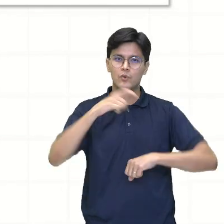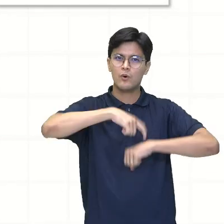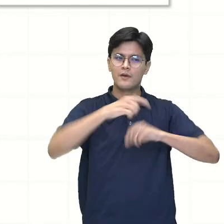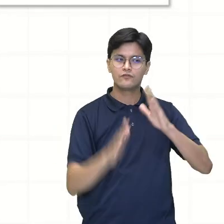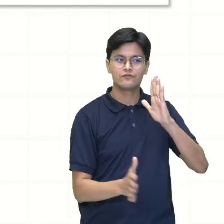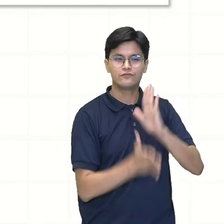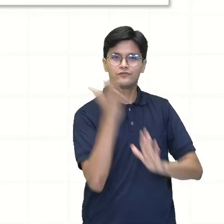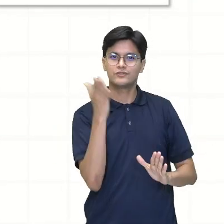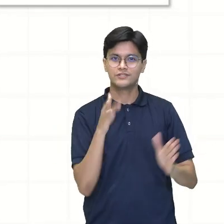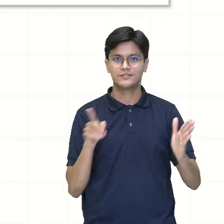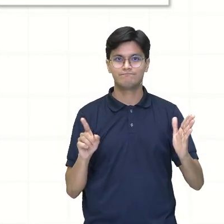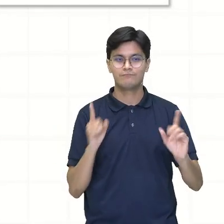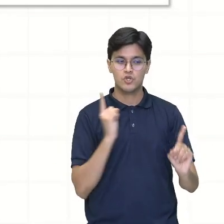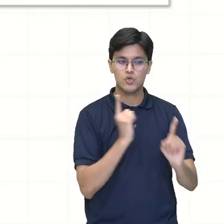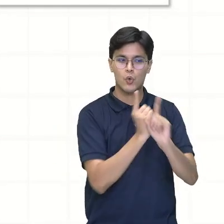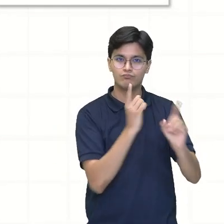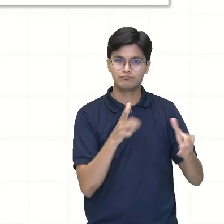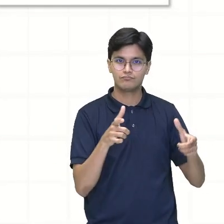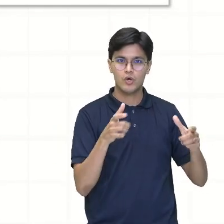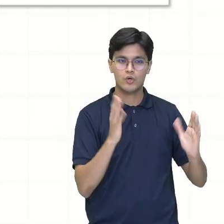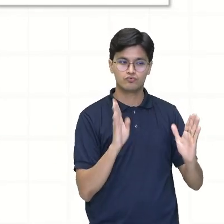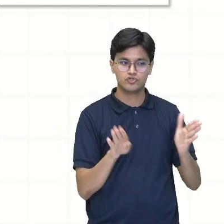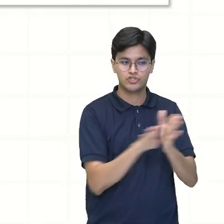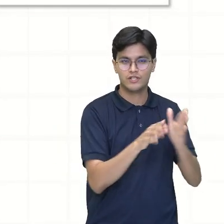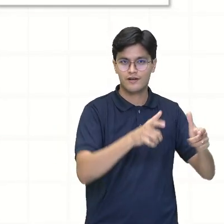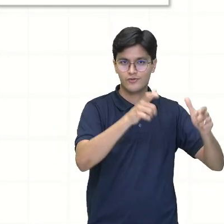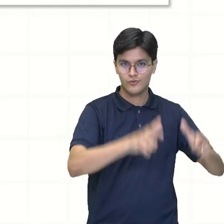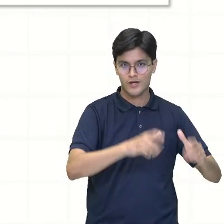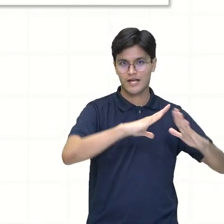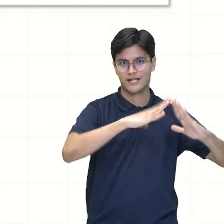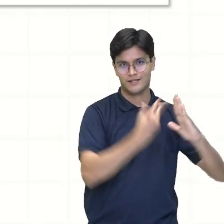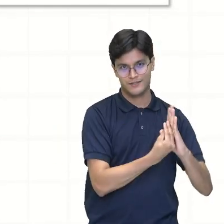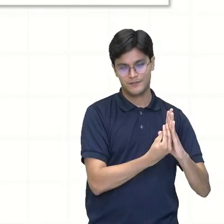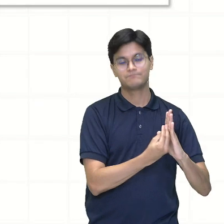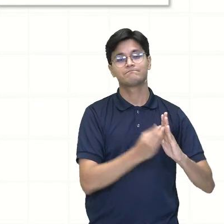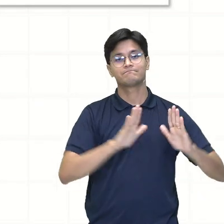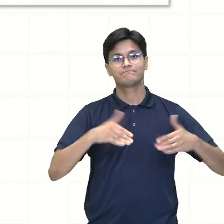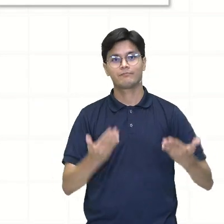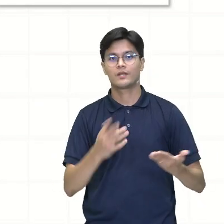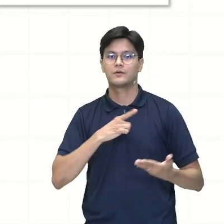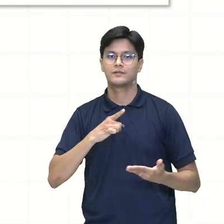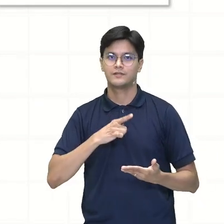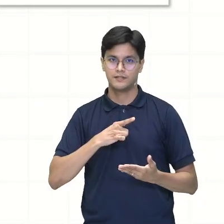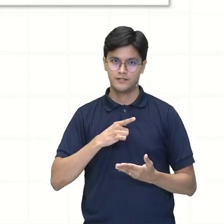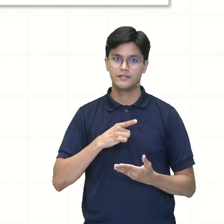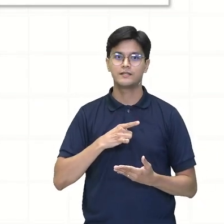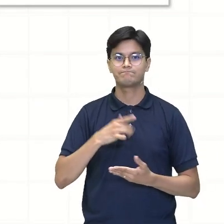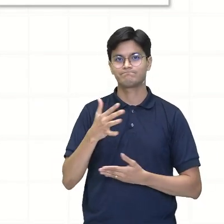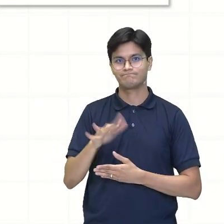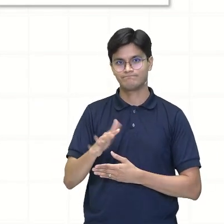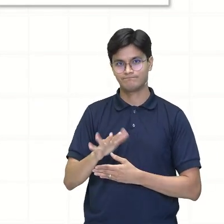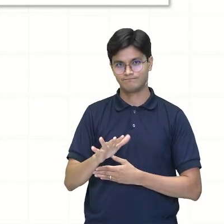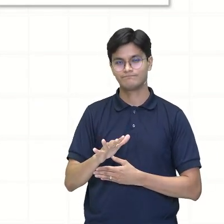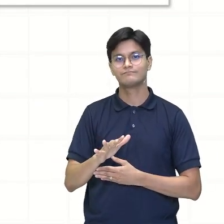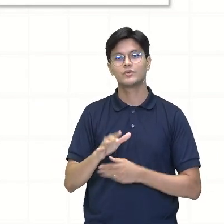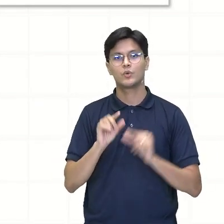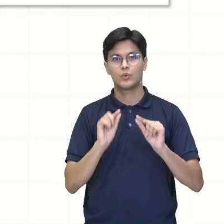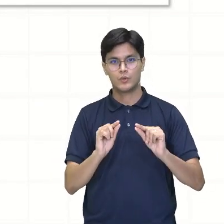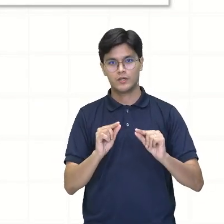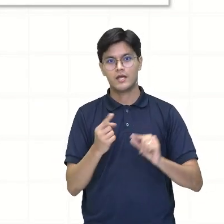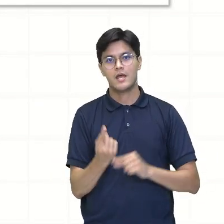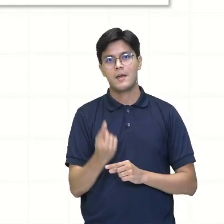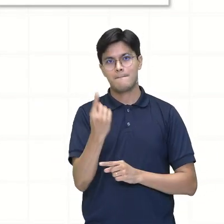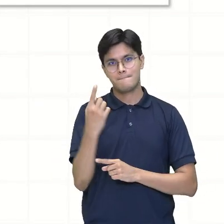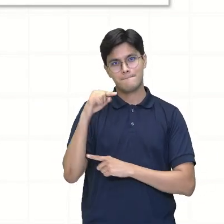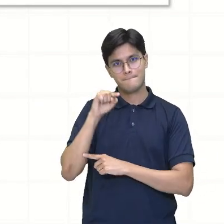os quilombos. Então, nós temos aproximadamente a 1.000